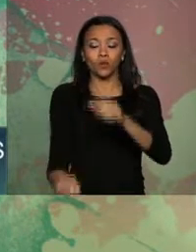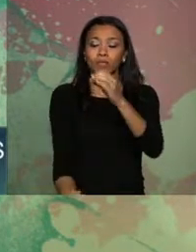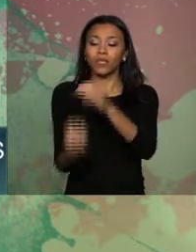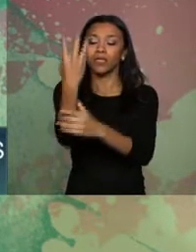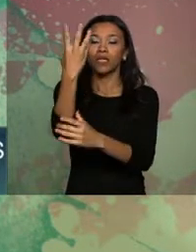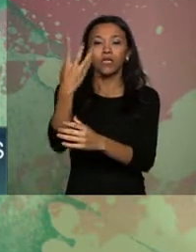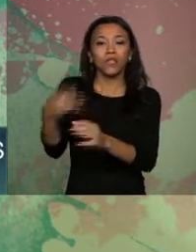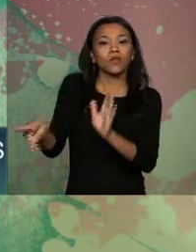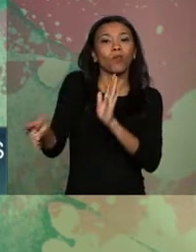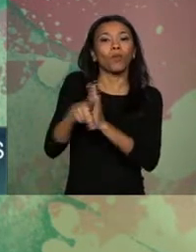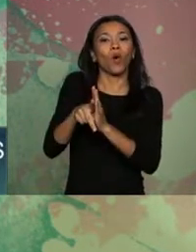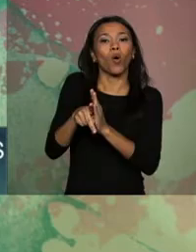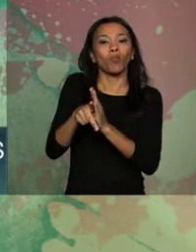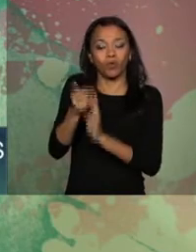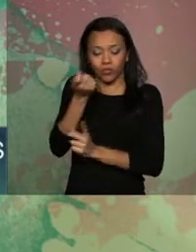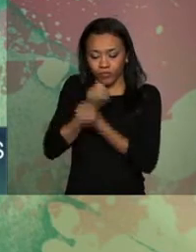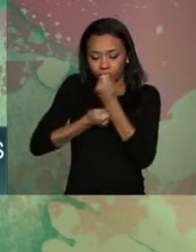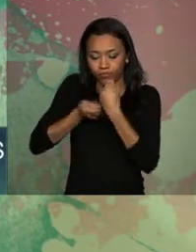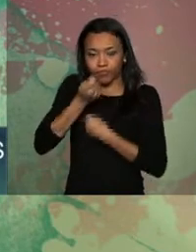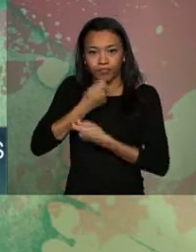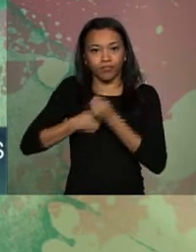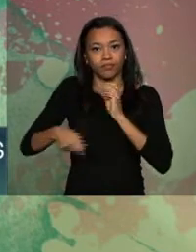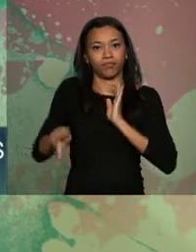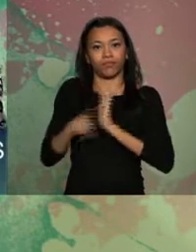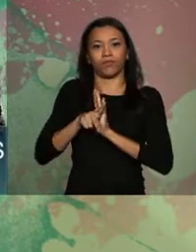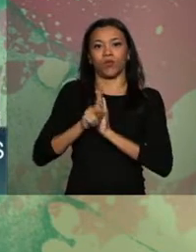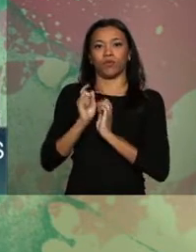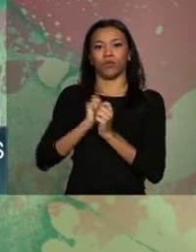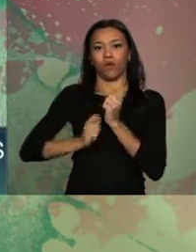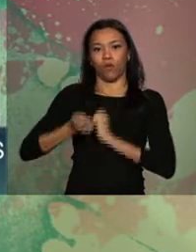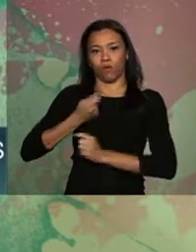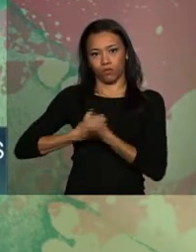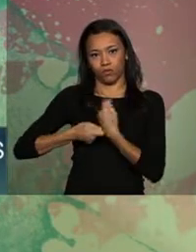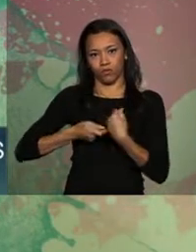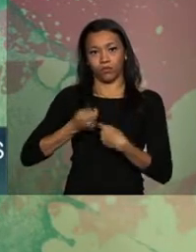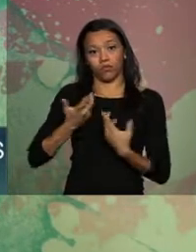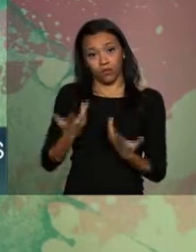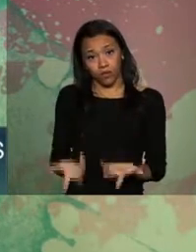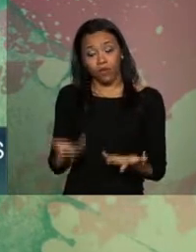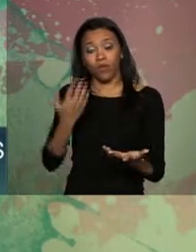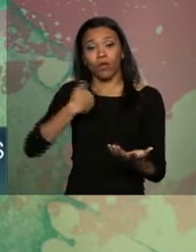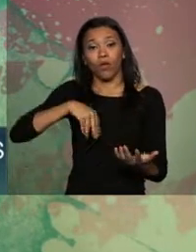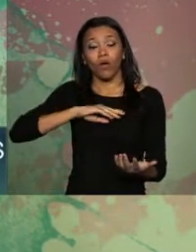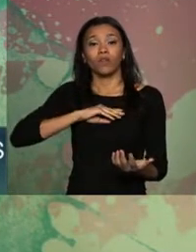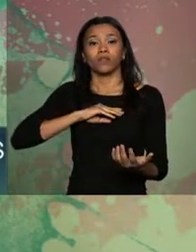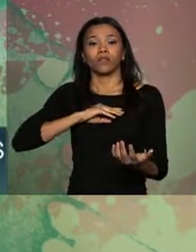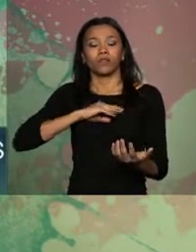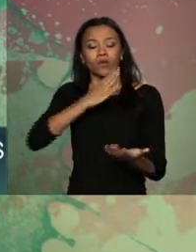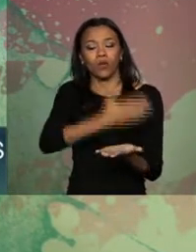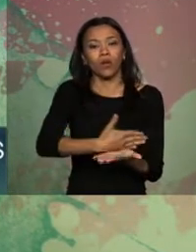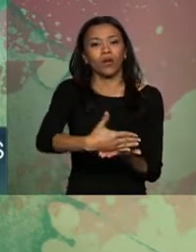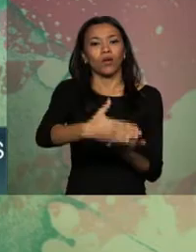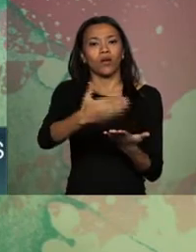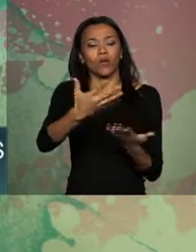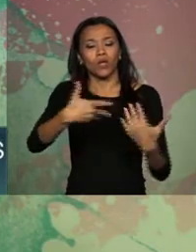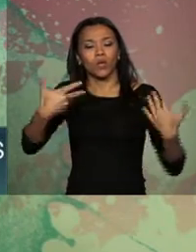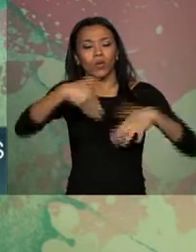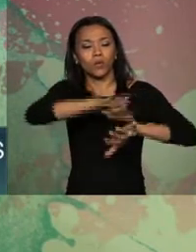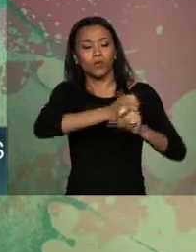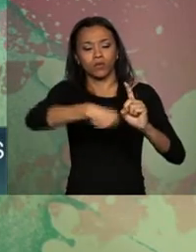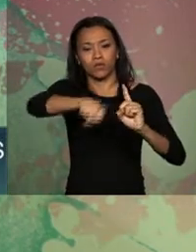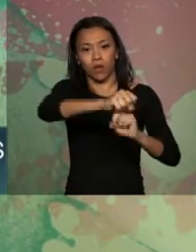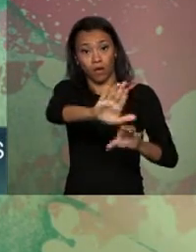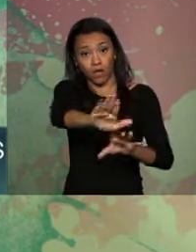próprio negócio. Então, nós substituímos todo o processo de inclusão social